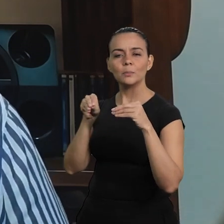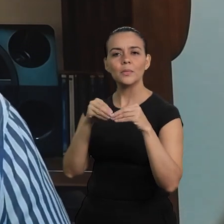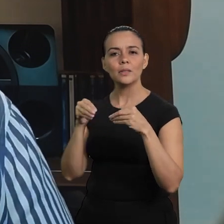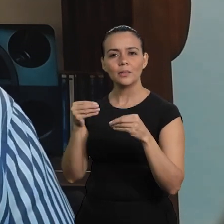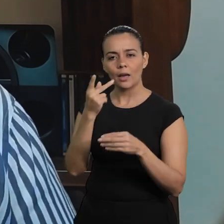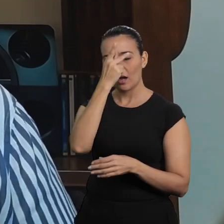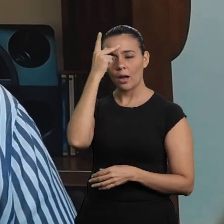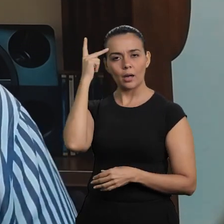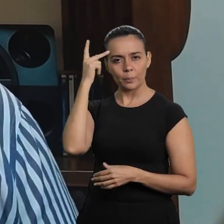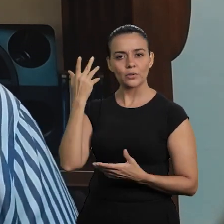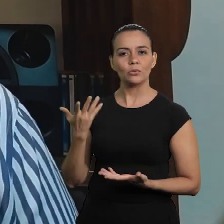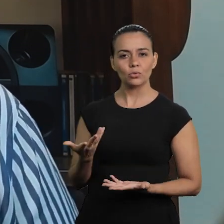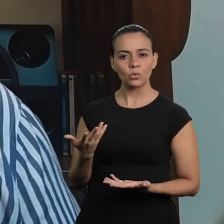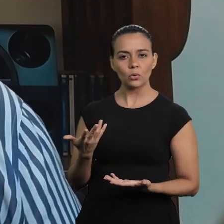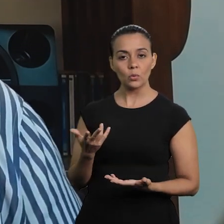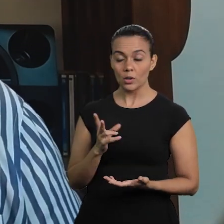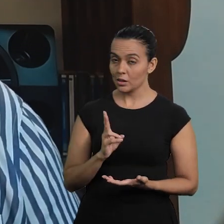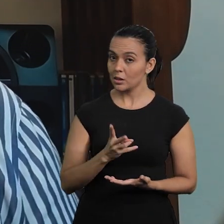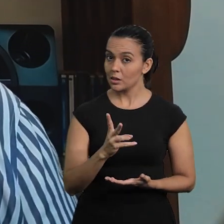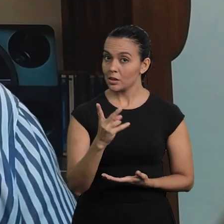colocando sempre